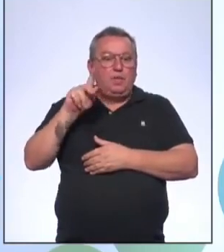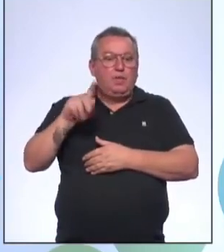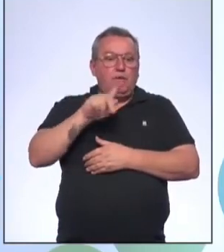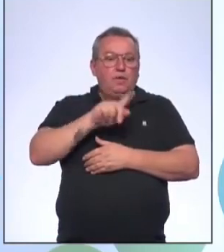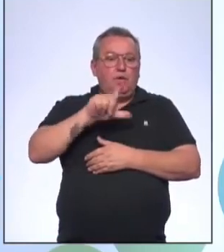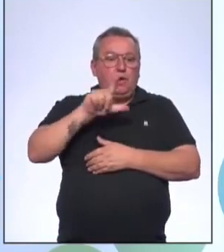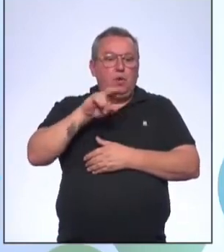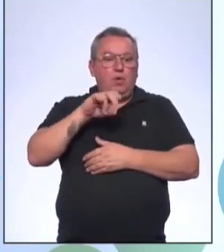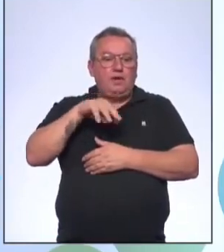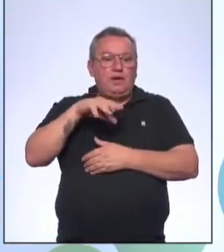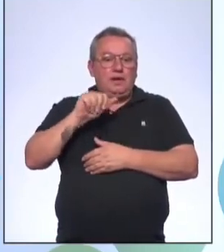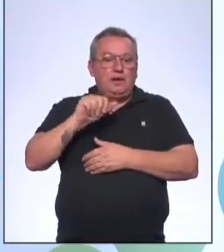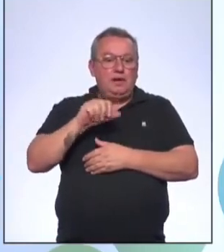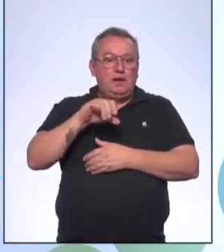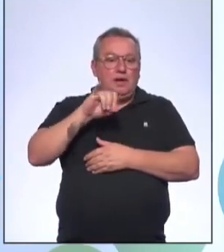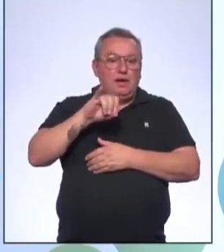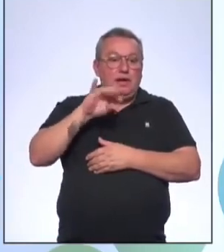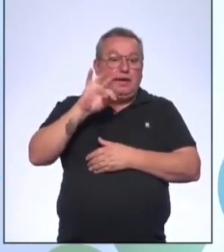Luciana, lá de